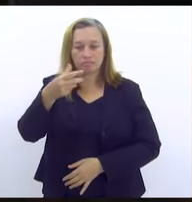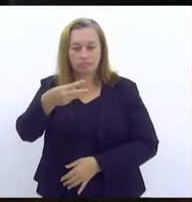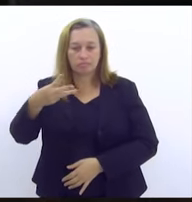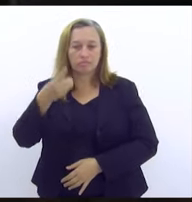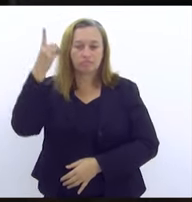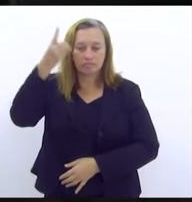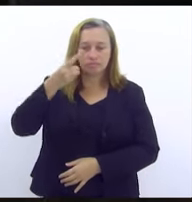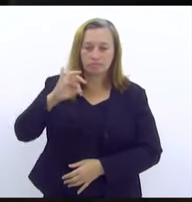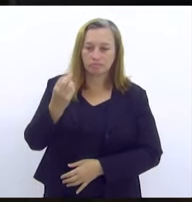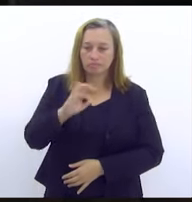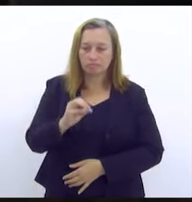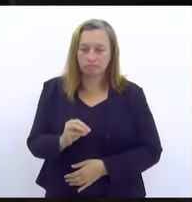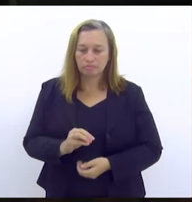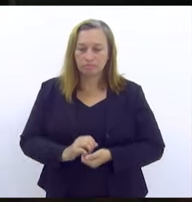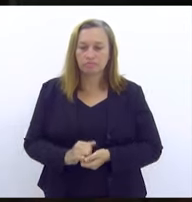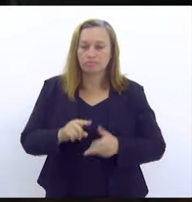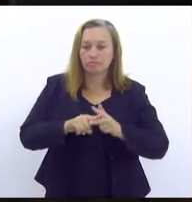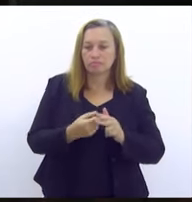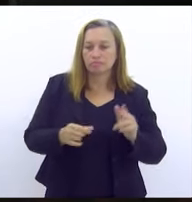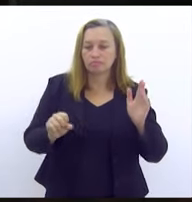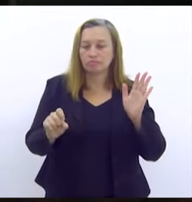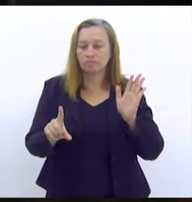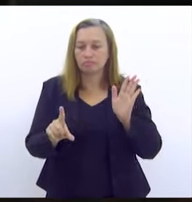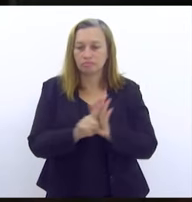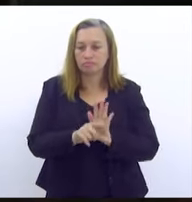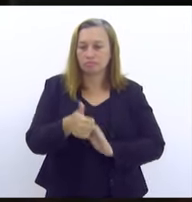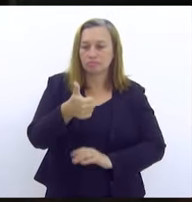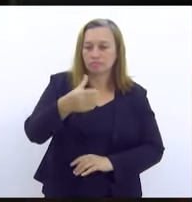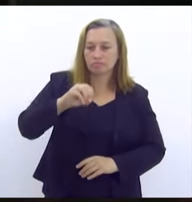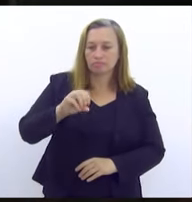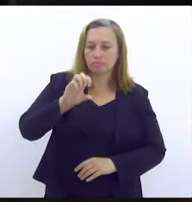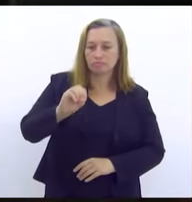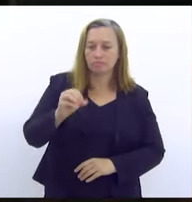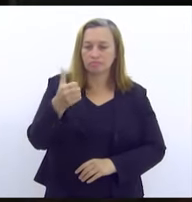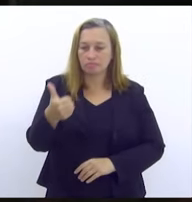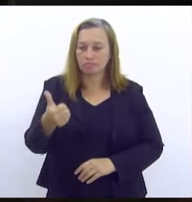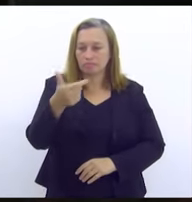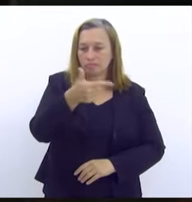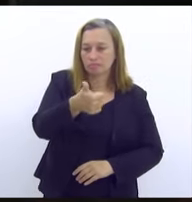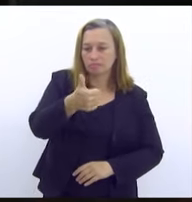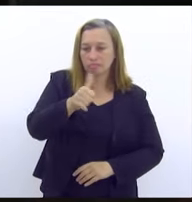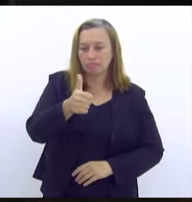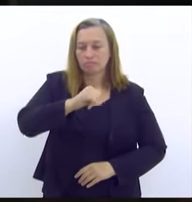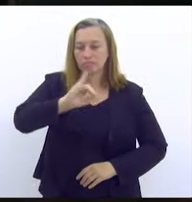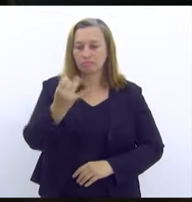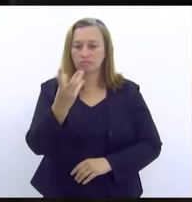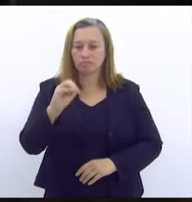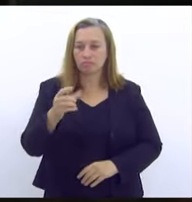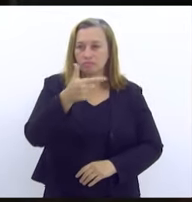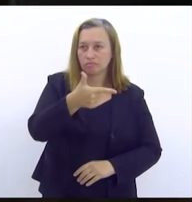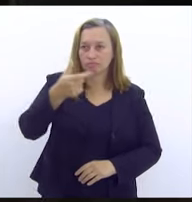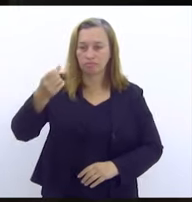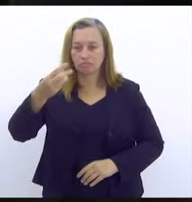Machado, que revoga o artigo 6º da Lei 10.061, de 11 de julho de 23, e